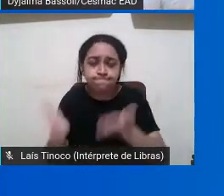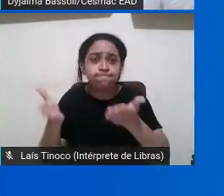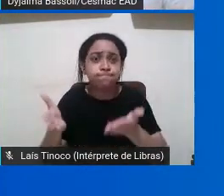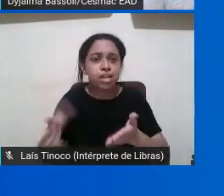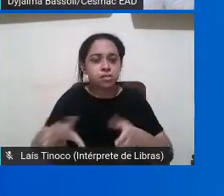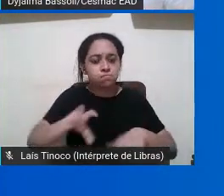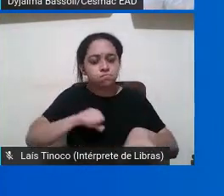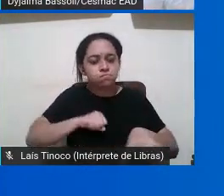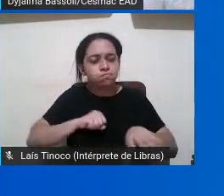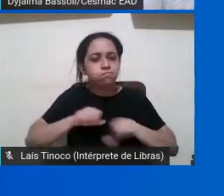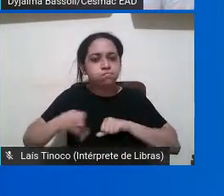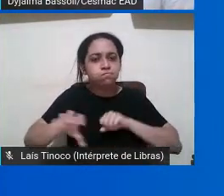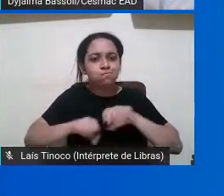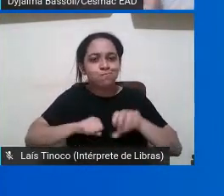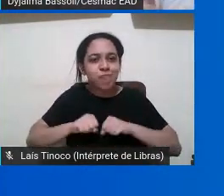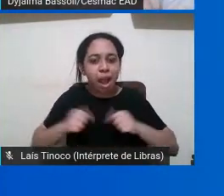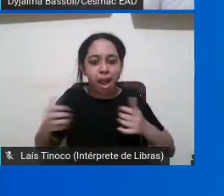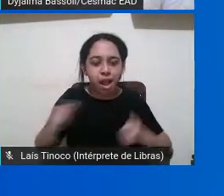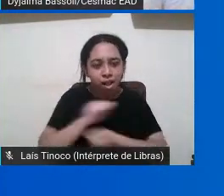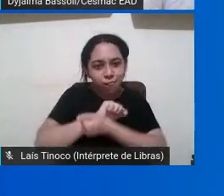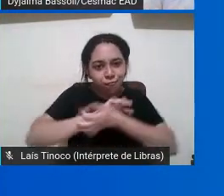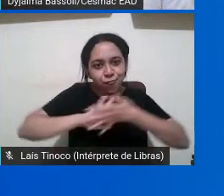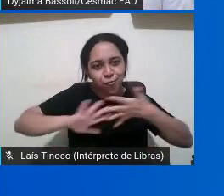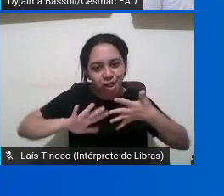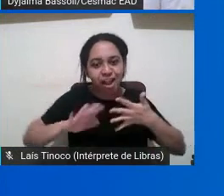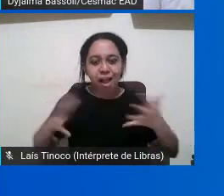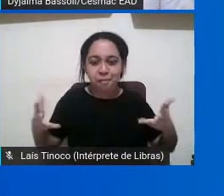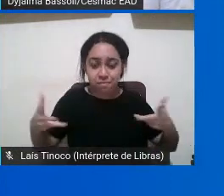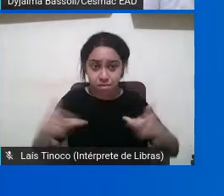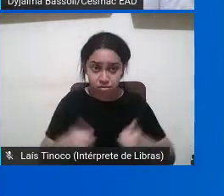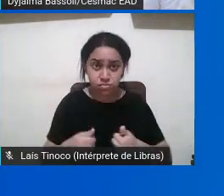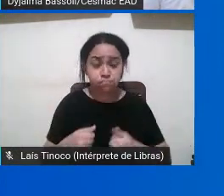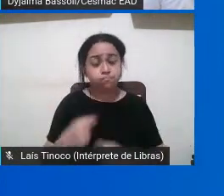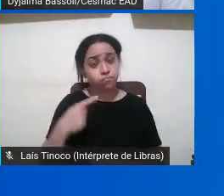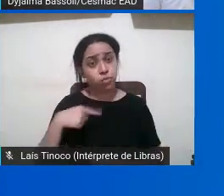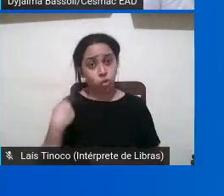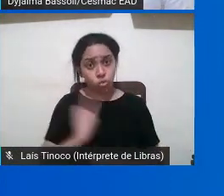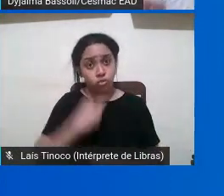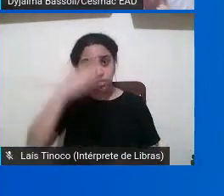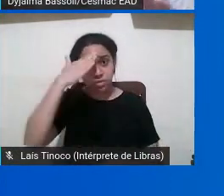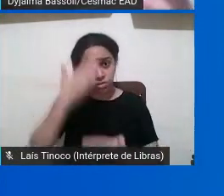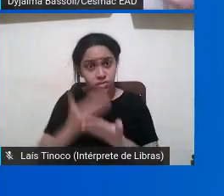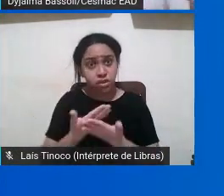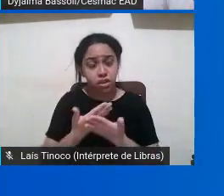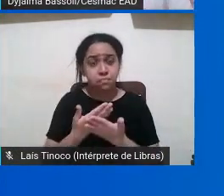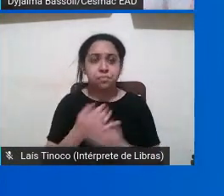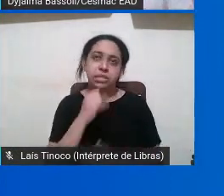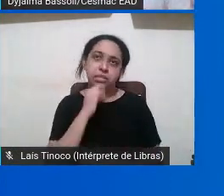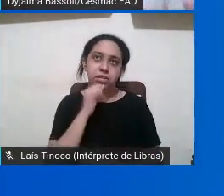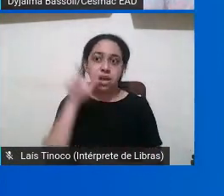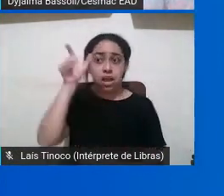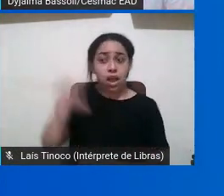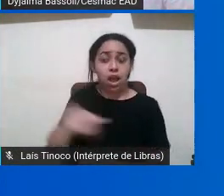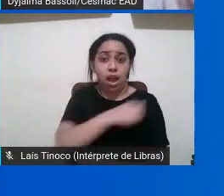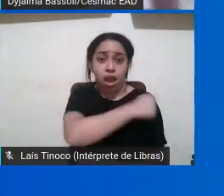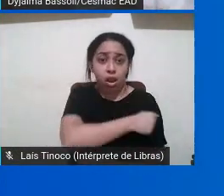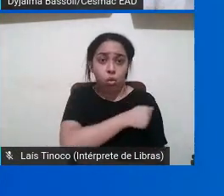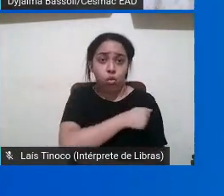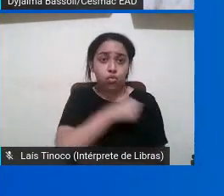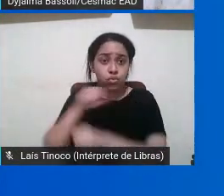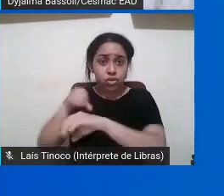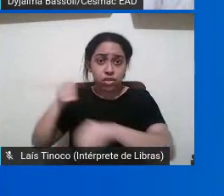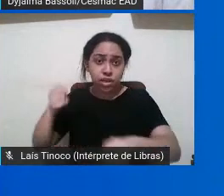essa fluência que nós precisamos nós temos uma teoria de que o aluno de EAD só vai compreender o modelo